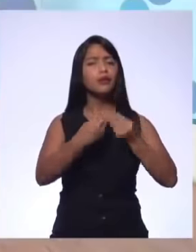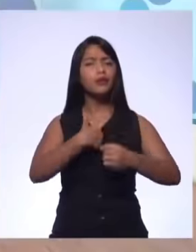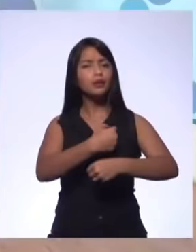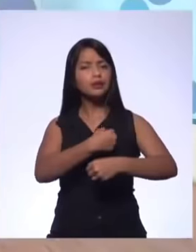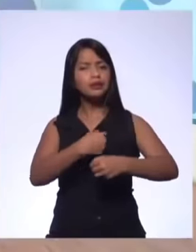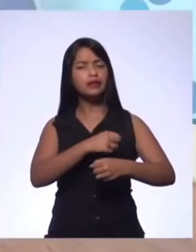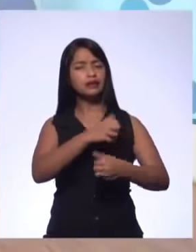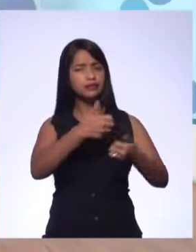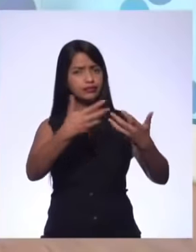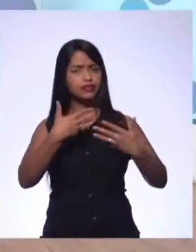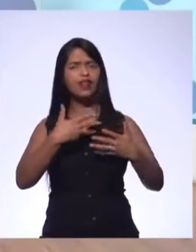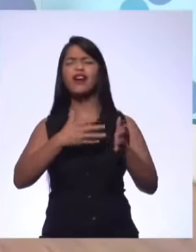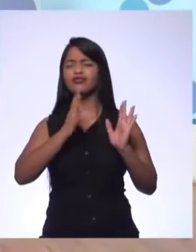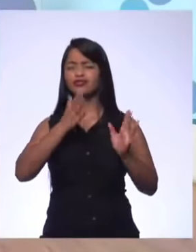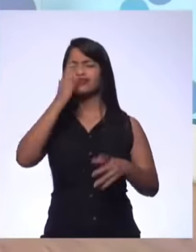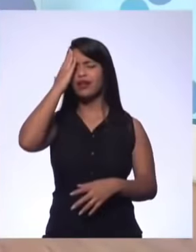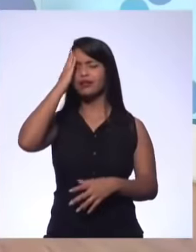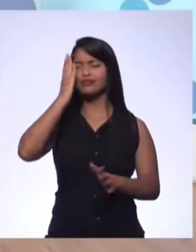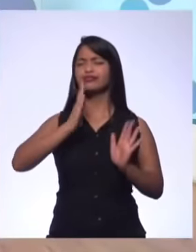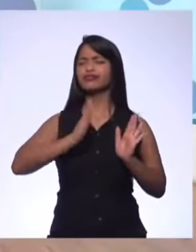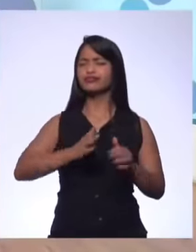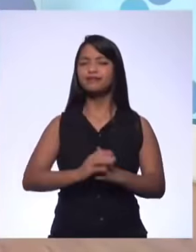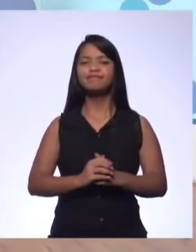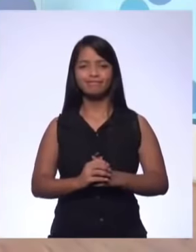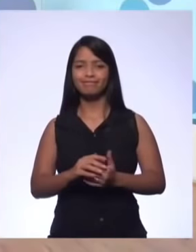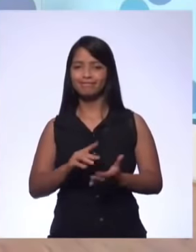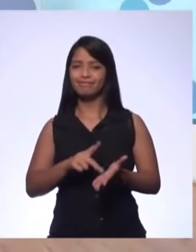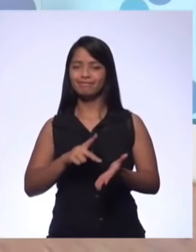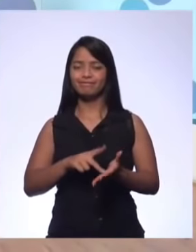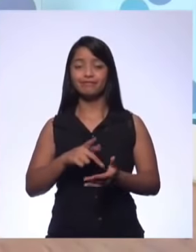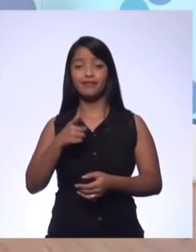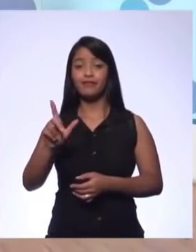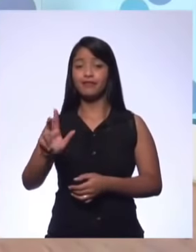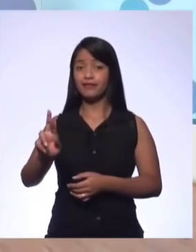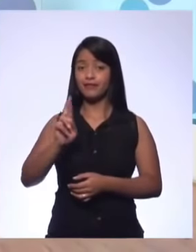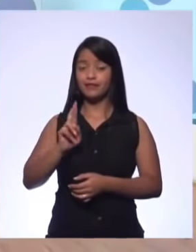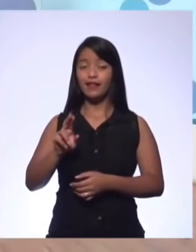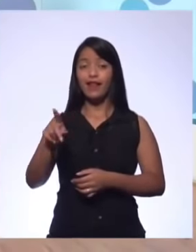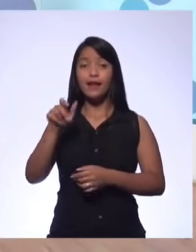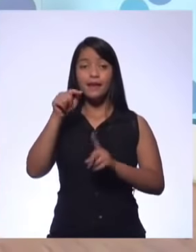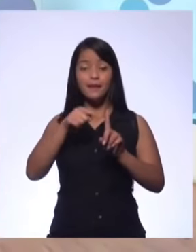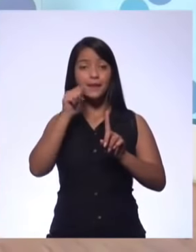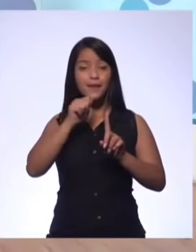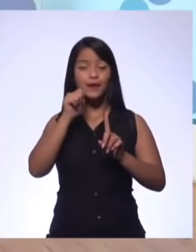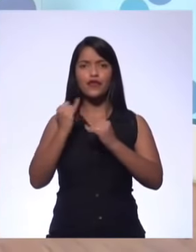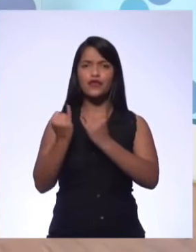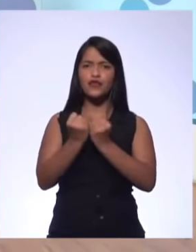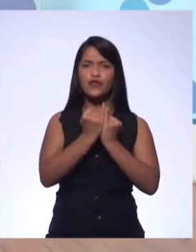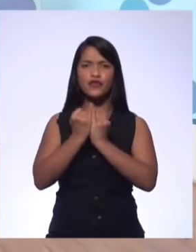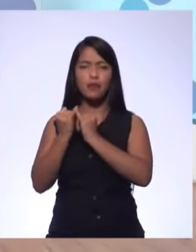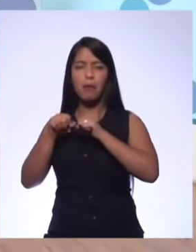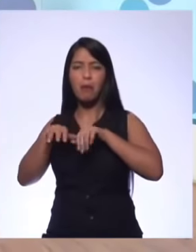verdade. Sabia de tudo. A Stephanie colocou, Maria Angula fofoqueira, não sabia cozinhar, a vizinha que falava as